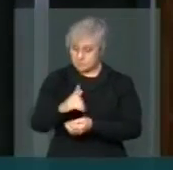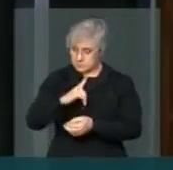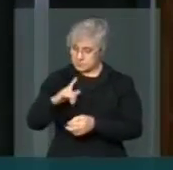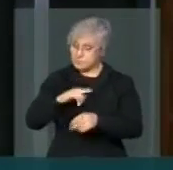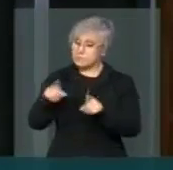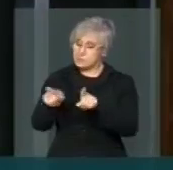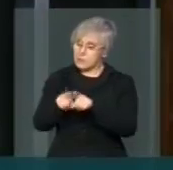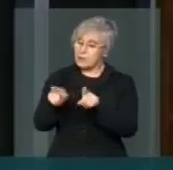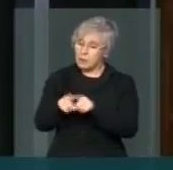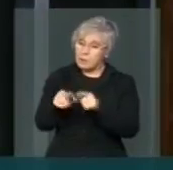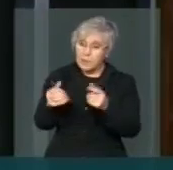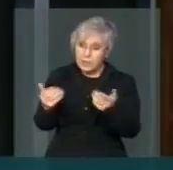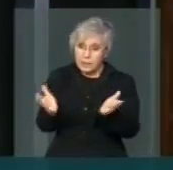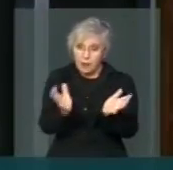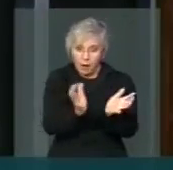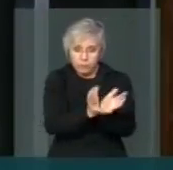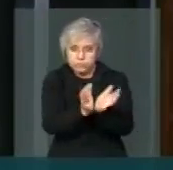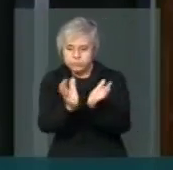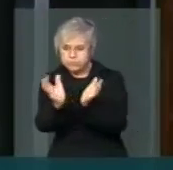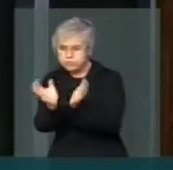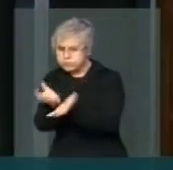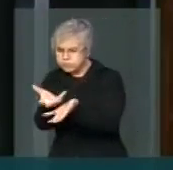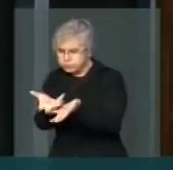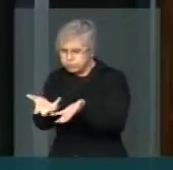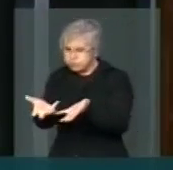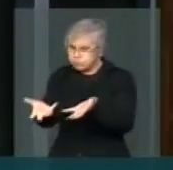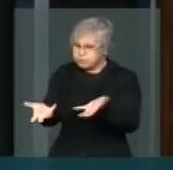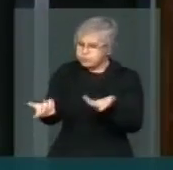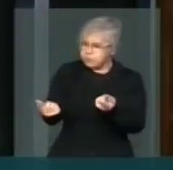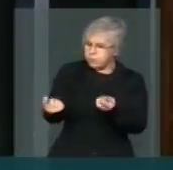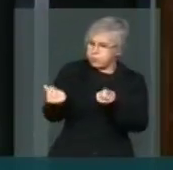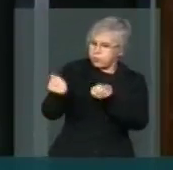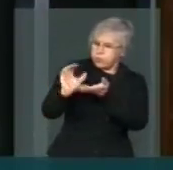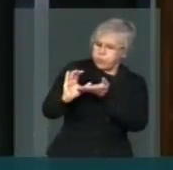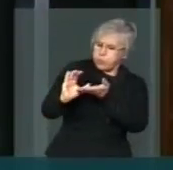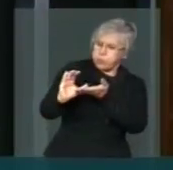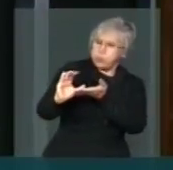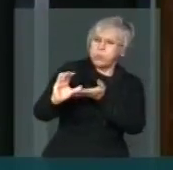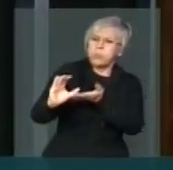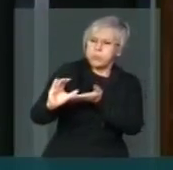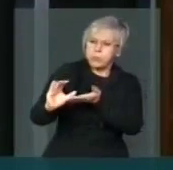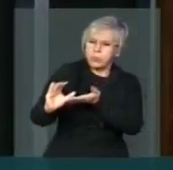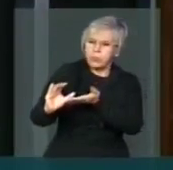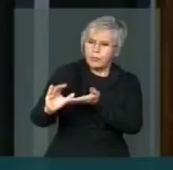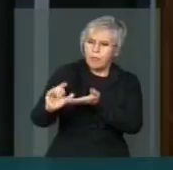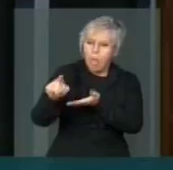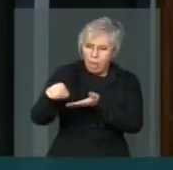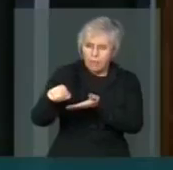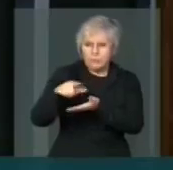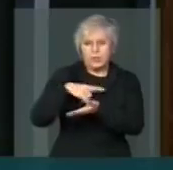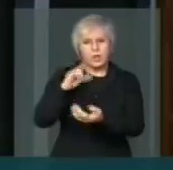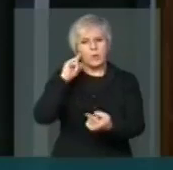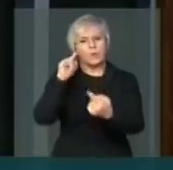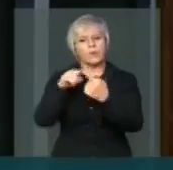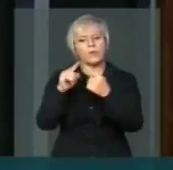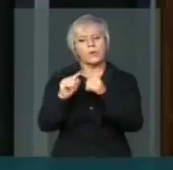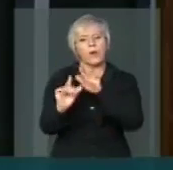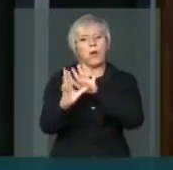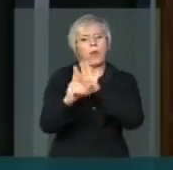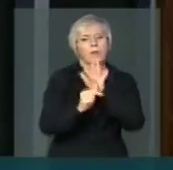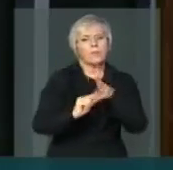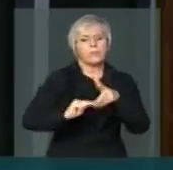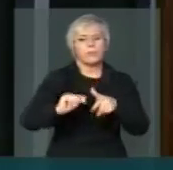obtém. Esses recursos são fonte de corrupção. E a essência